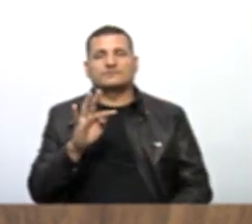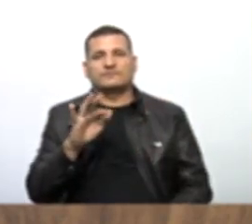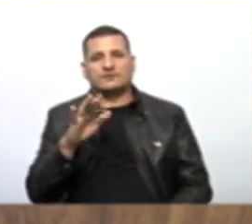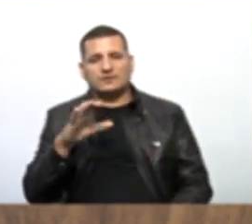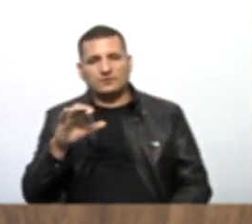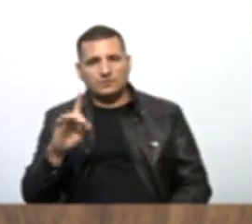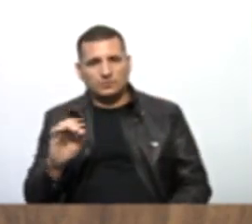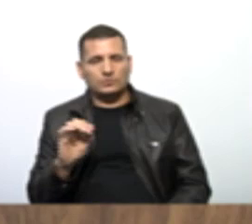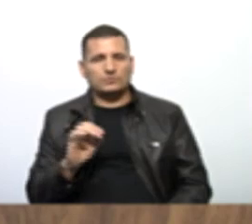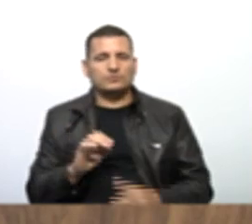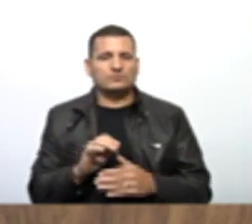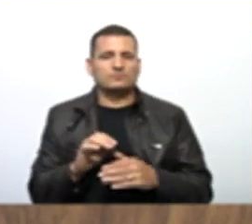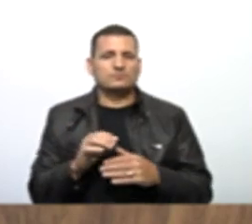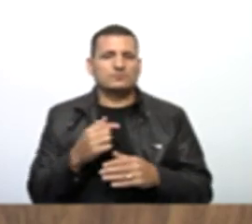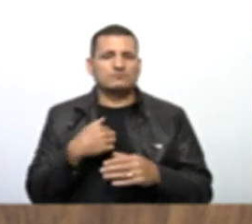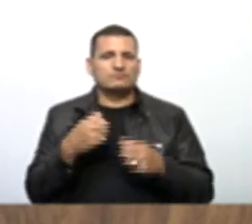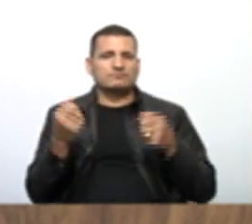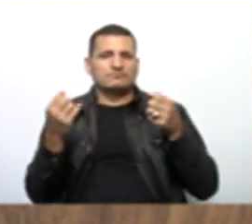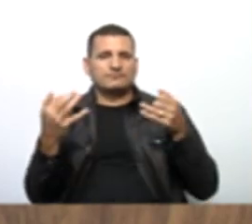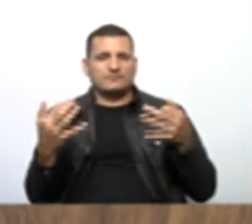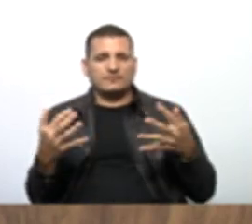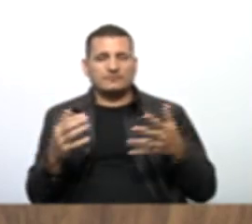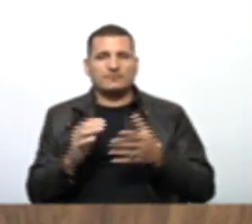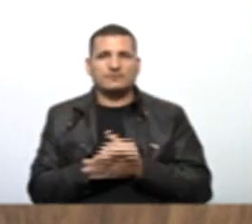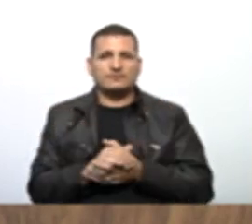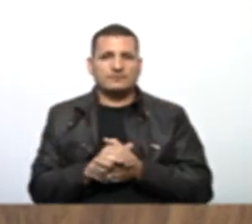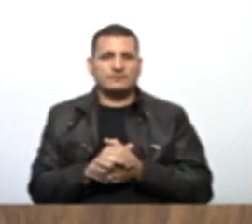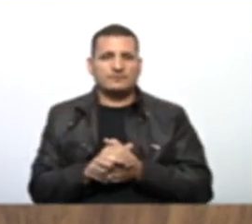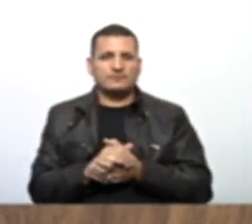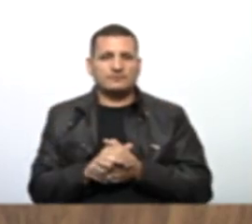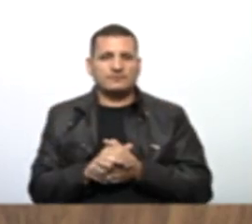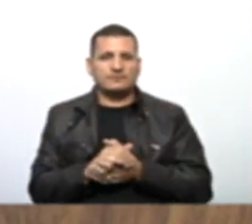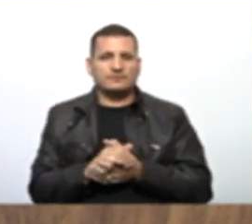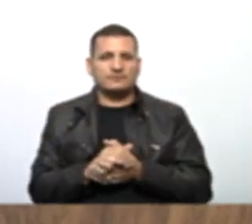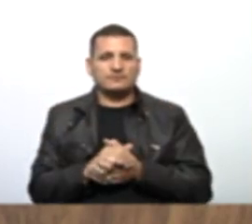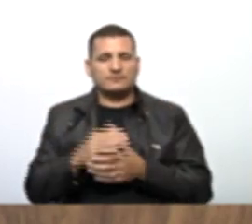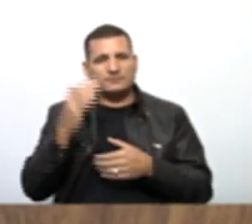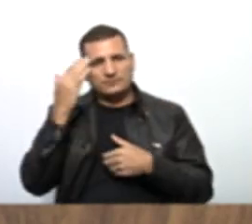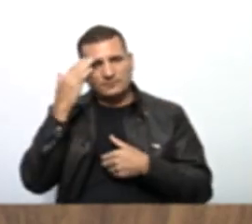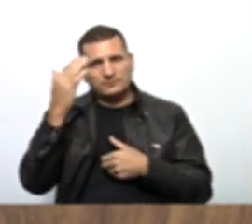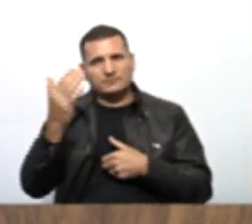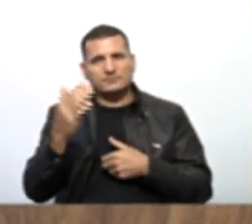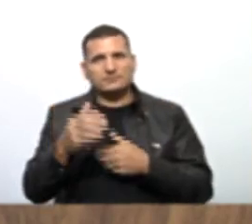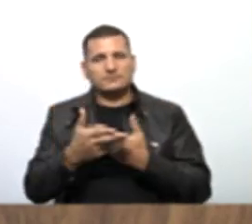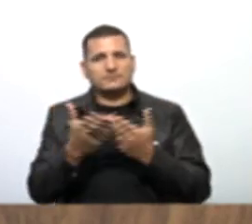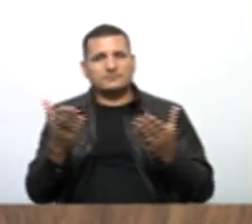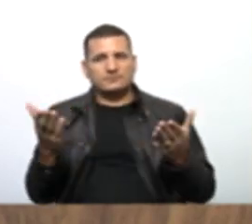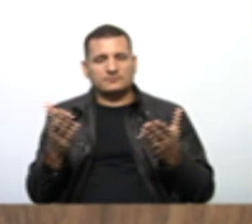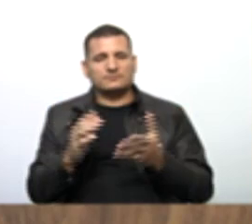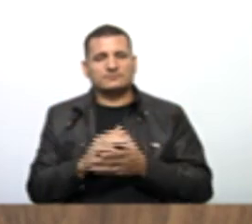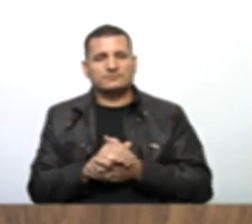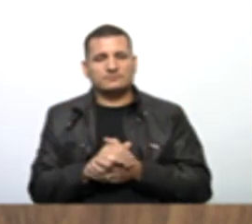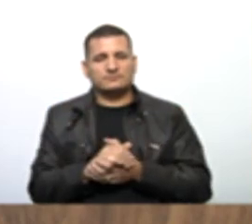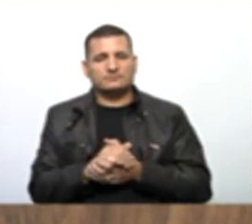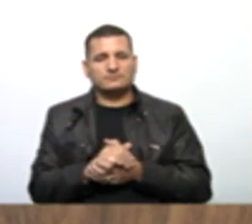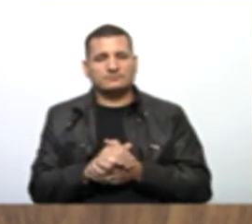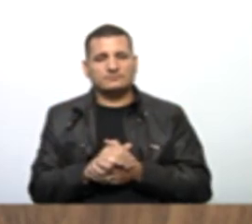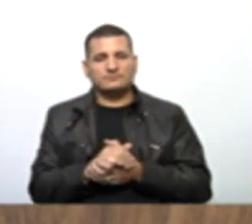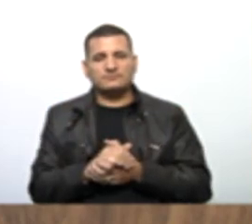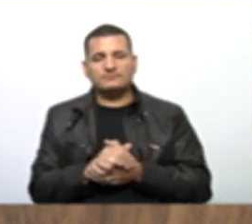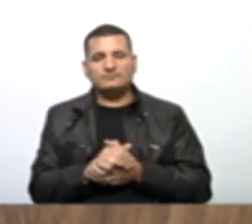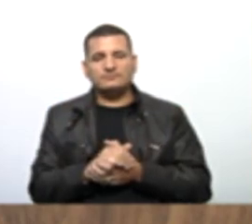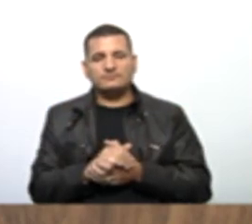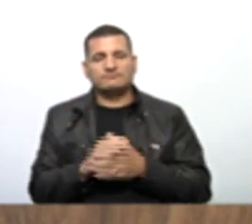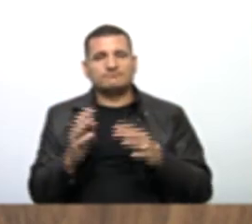então fica isso era isso que eu queria falar inaugurou no final da aula e agradecer mais uma vez a participação de todos e os olhos e ouvidos a sair